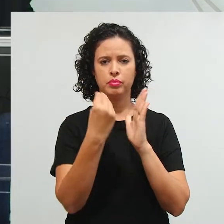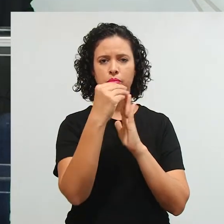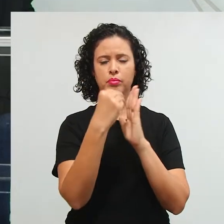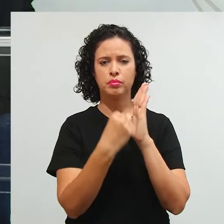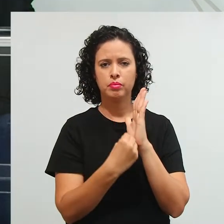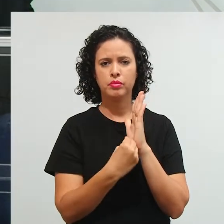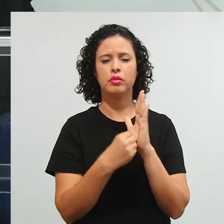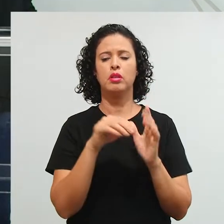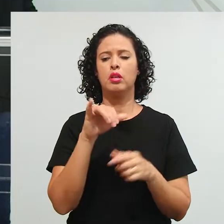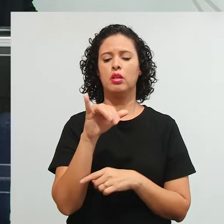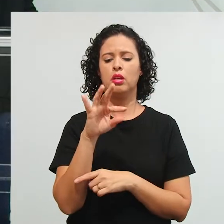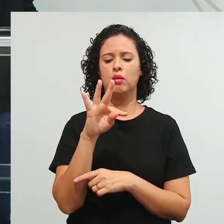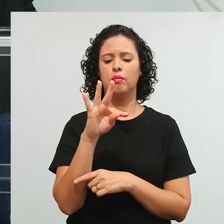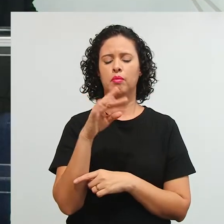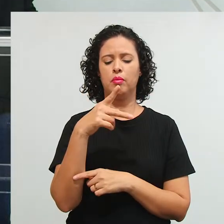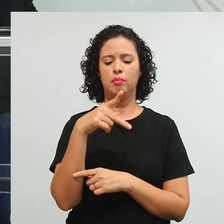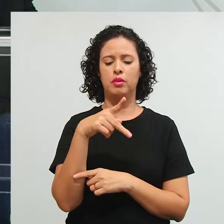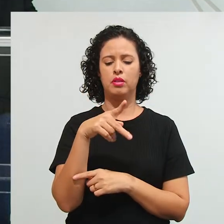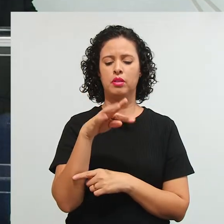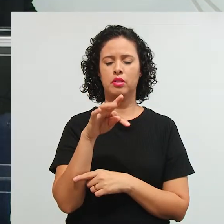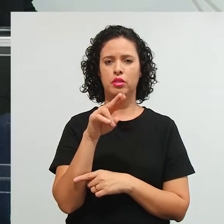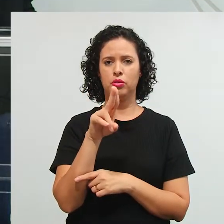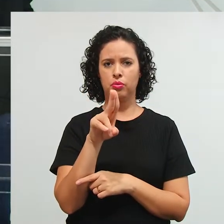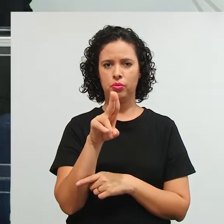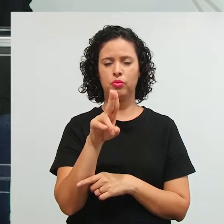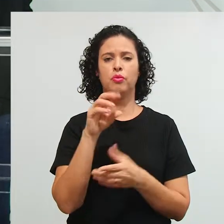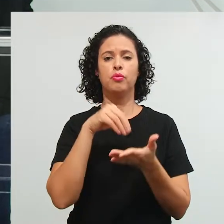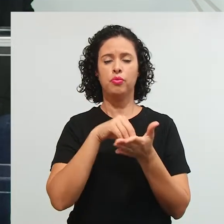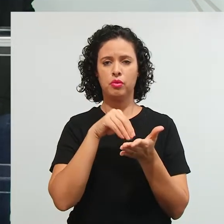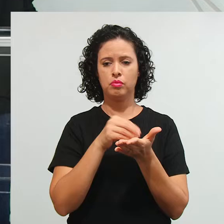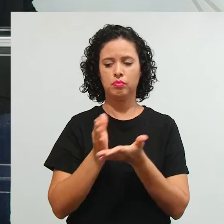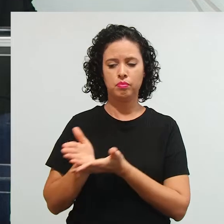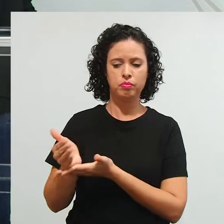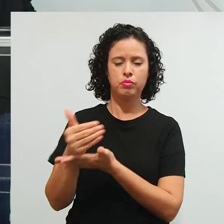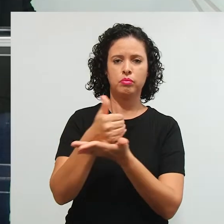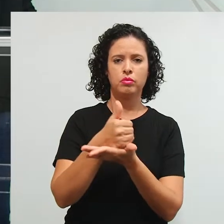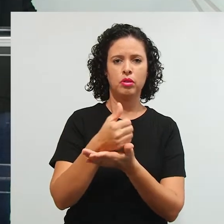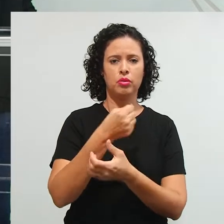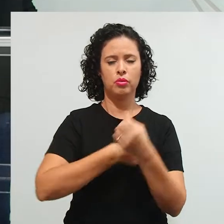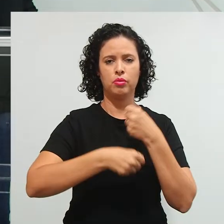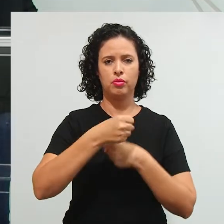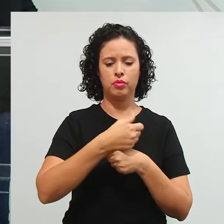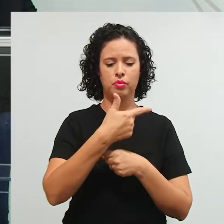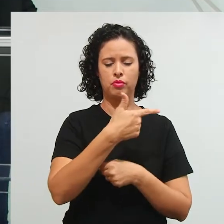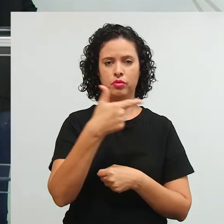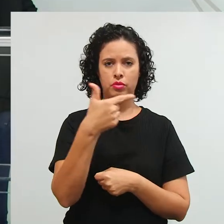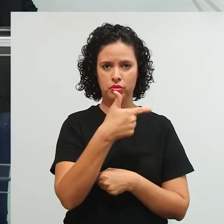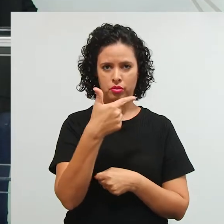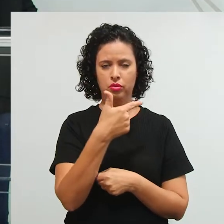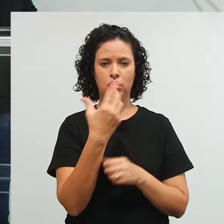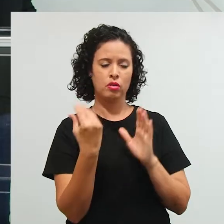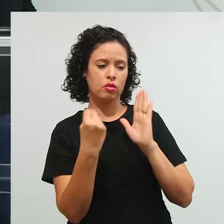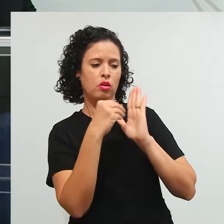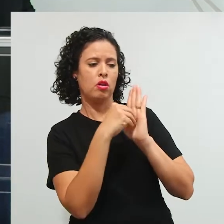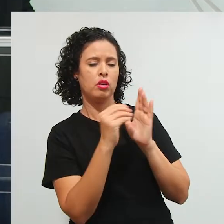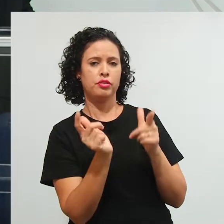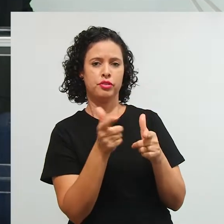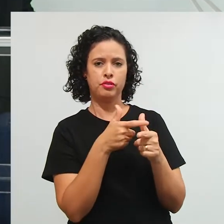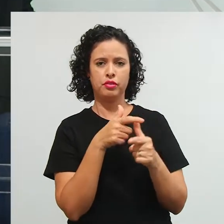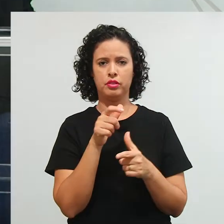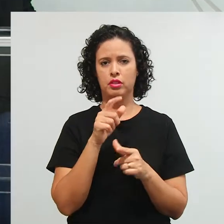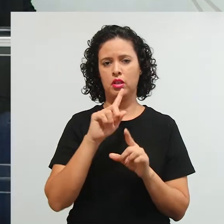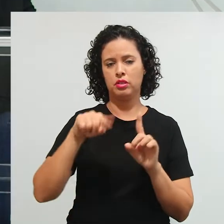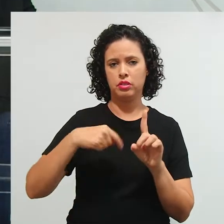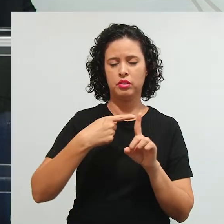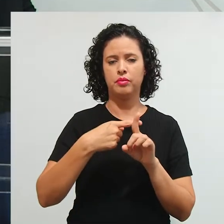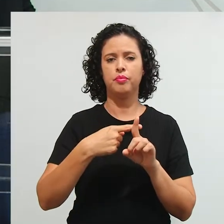de IPTU que não foram arrecadados do ano de 22, escrever em dívida ativa. Bom,